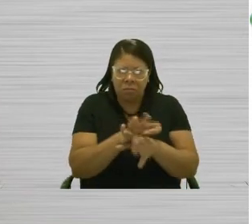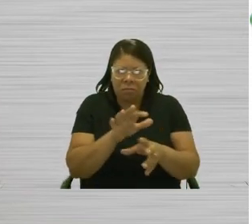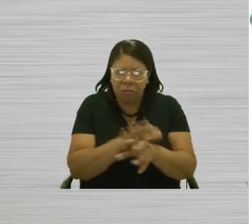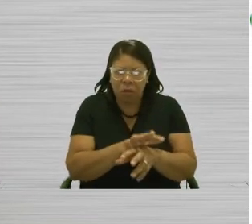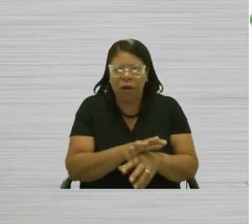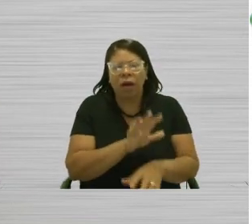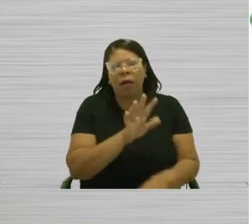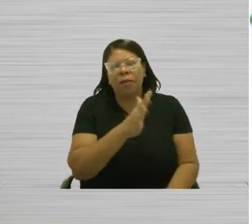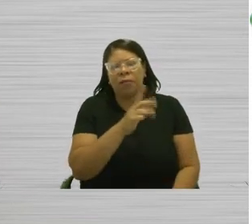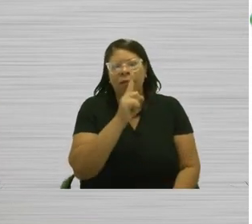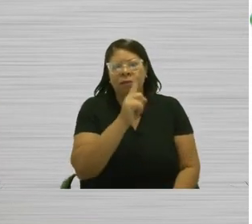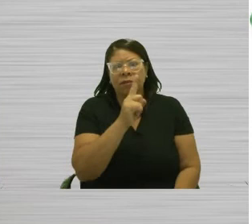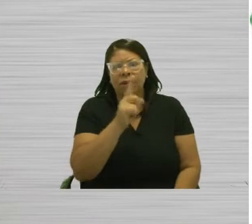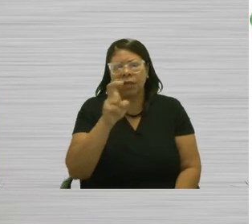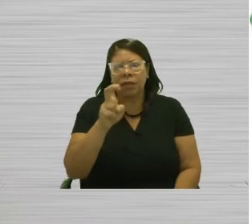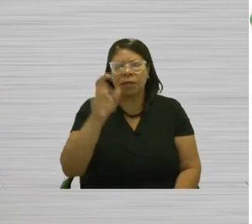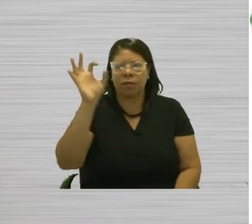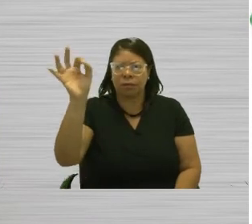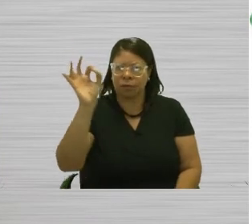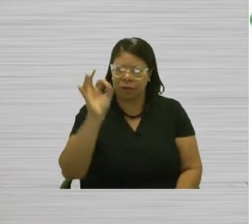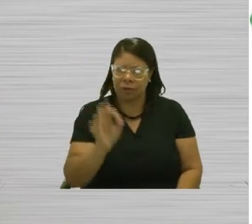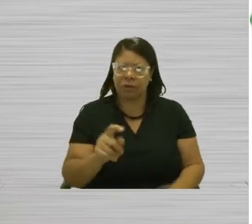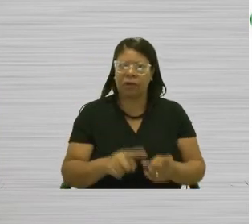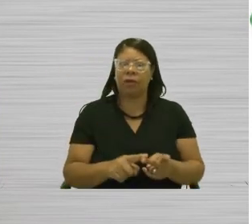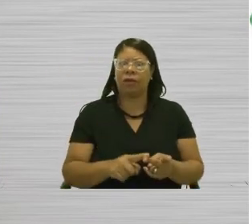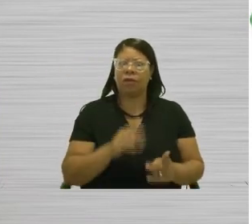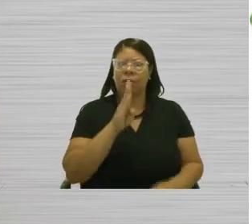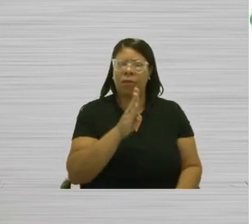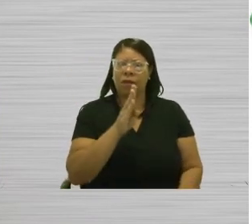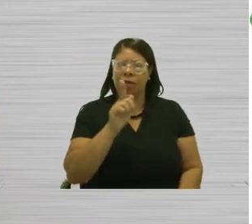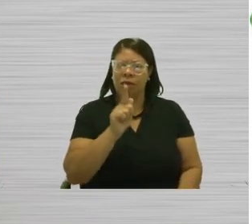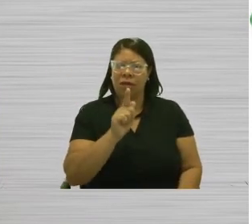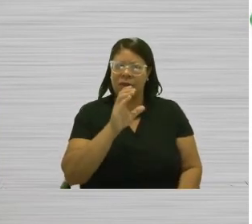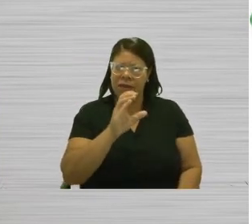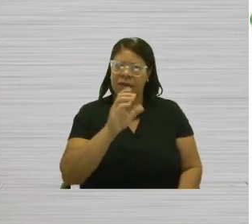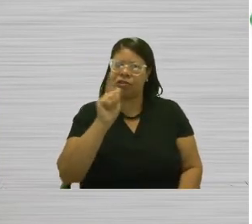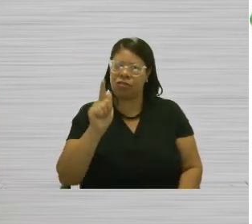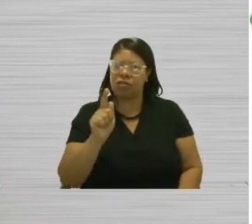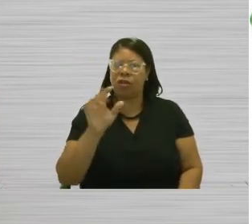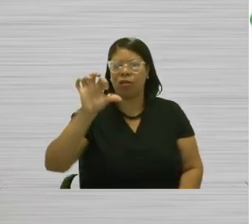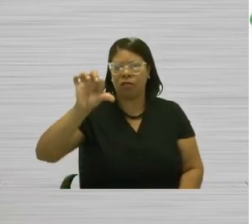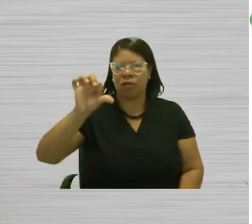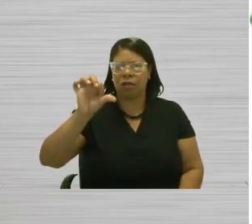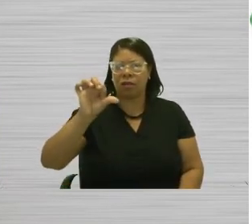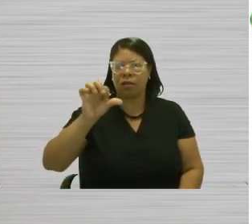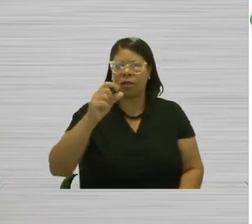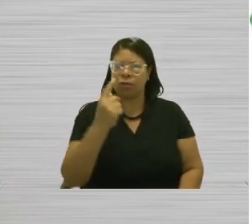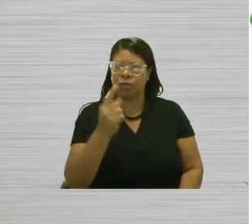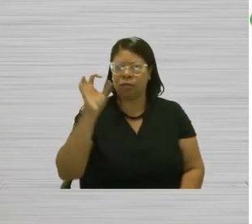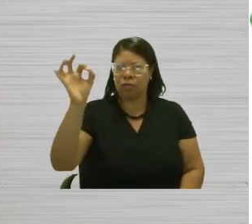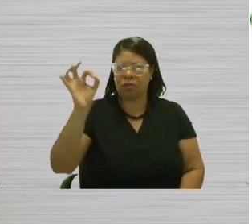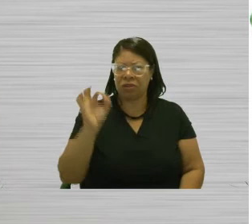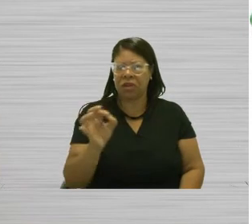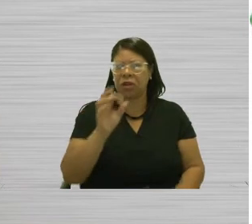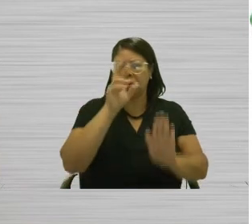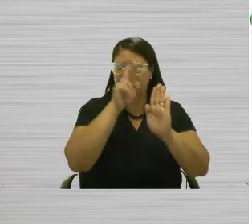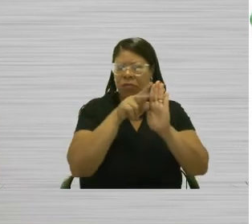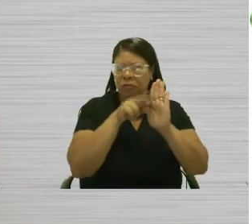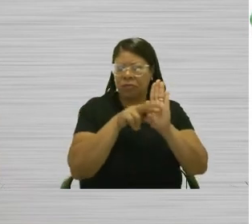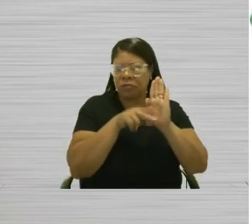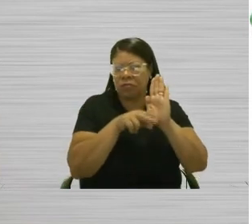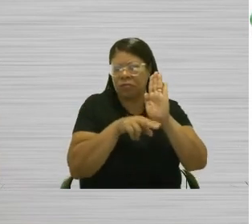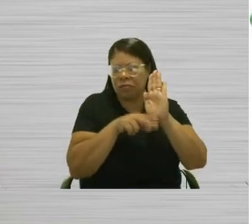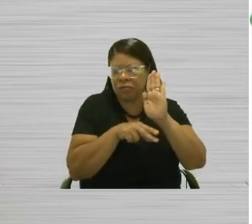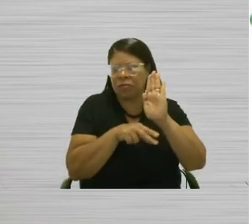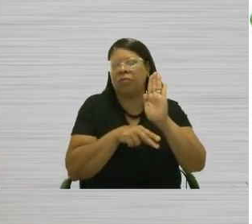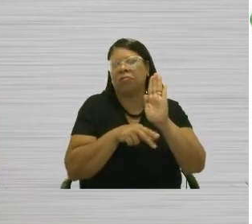da influenza, BCG 91%, e assim sucessivamente das demais vacinas. A gente vê aquela